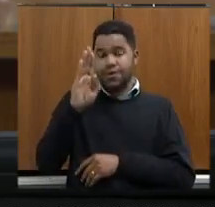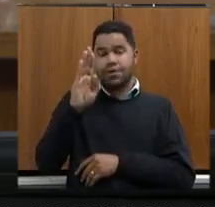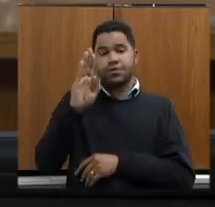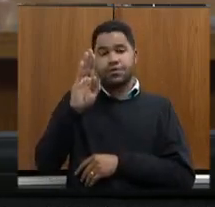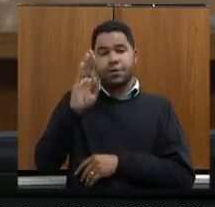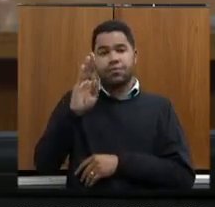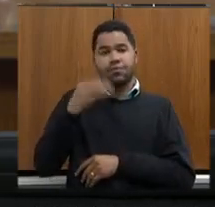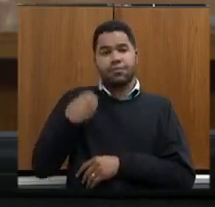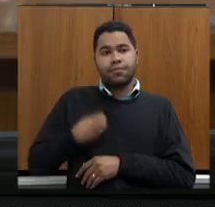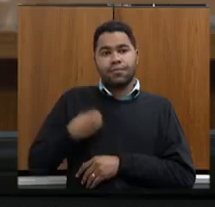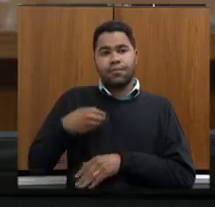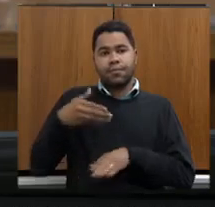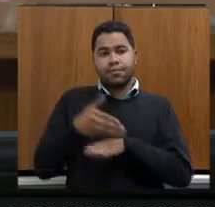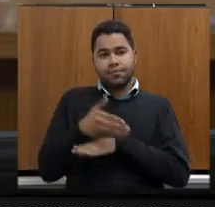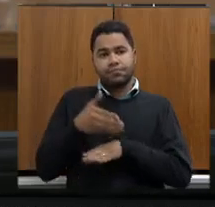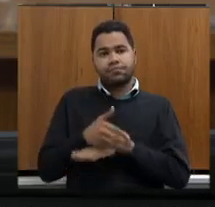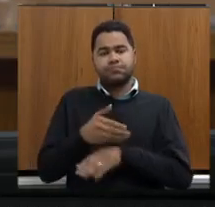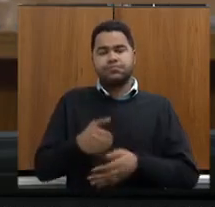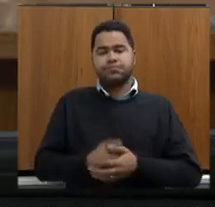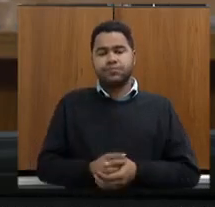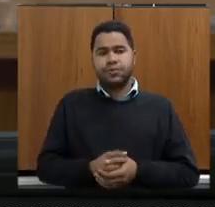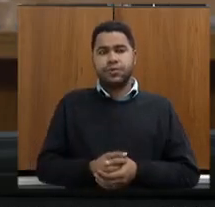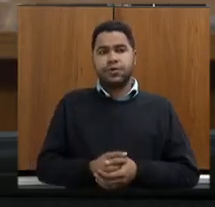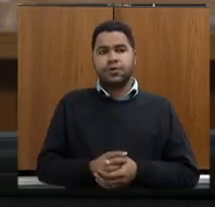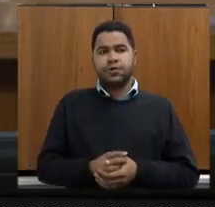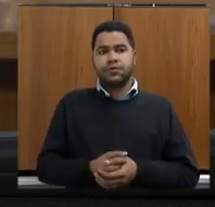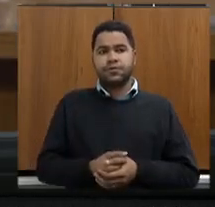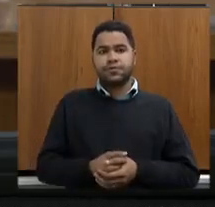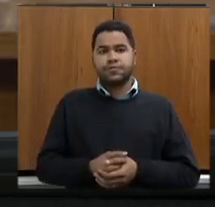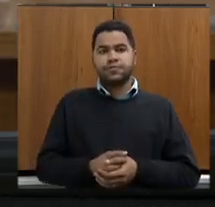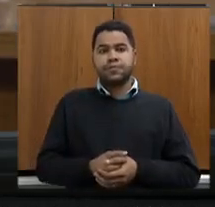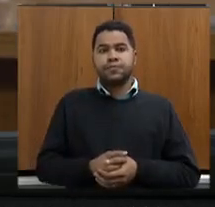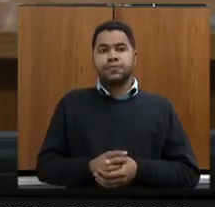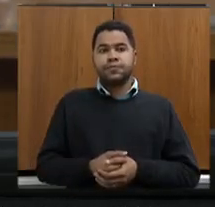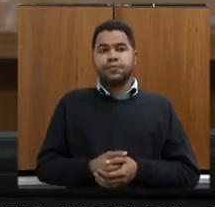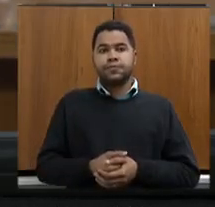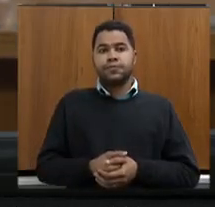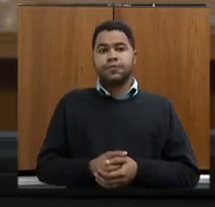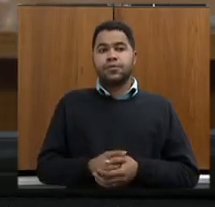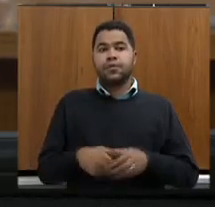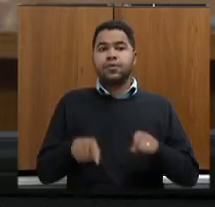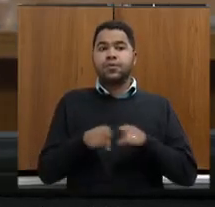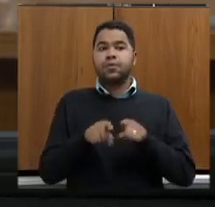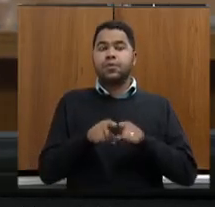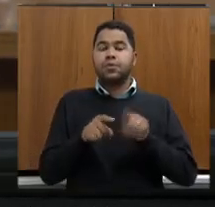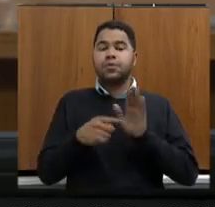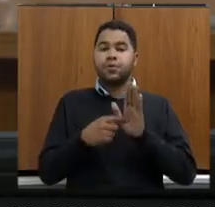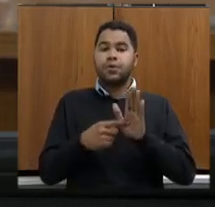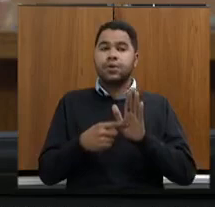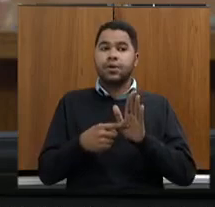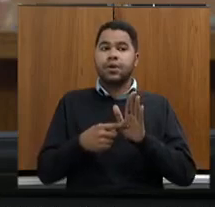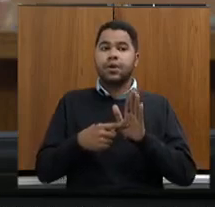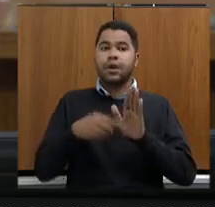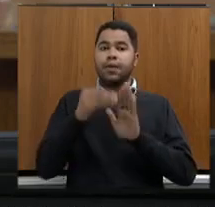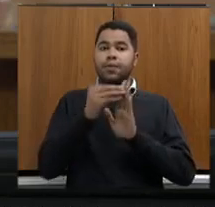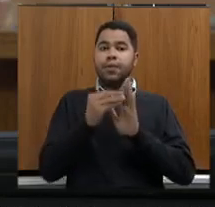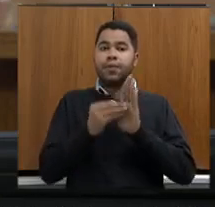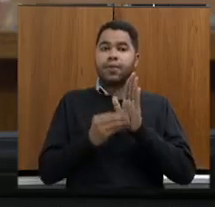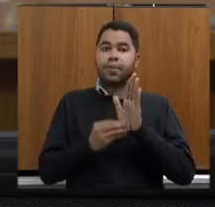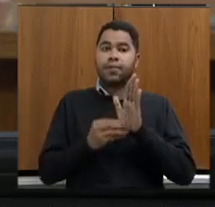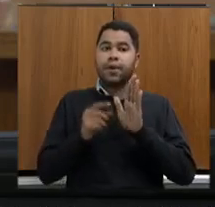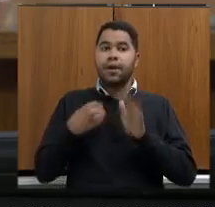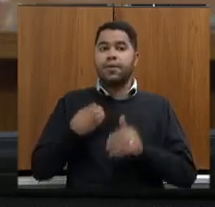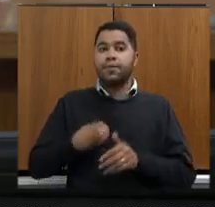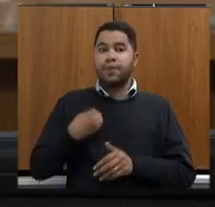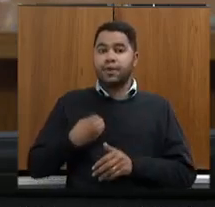por participação no processo de importante ismo é o que o que está previsto no termo de separação é